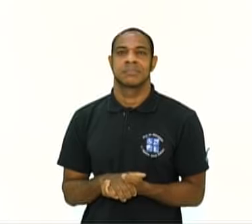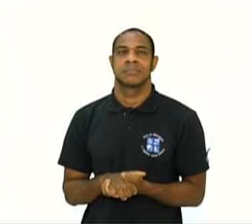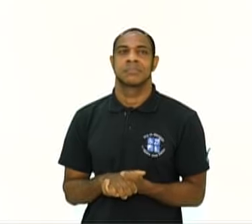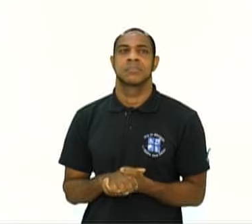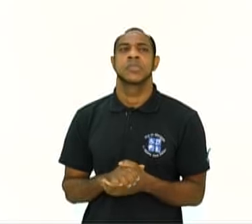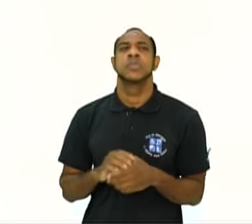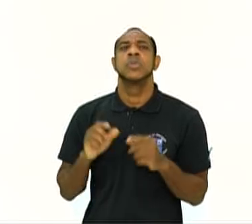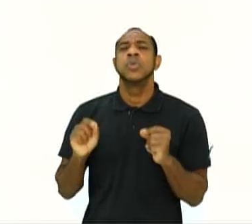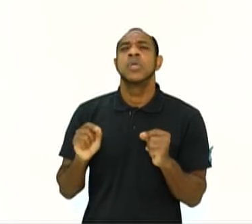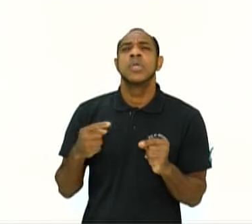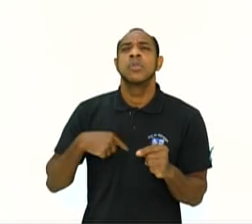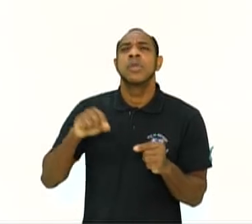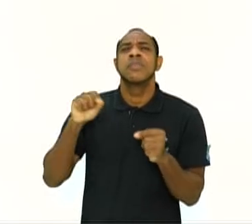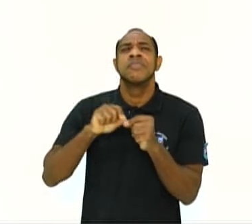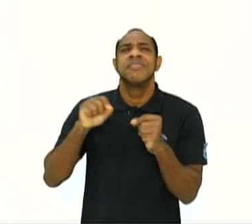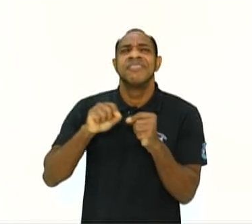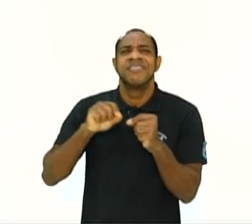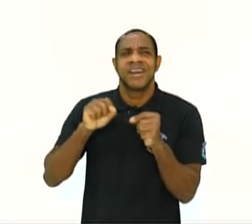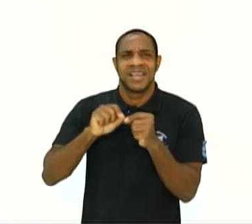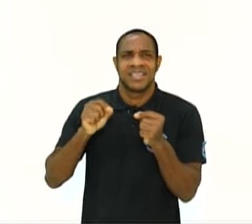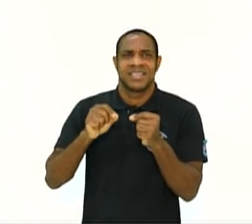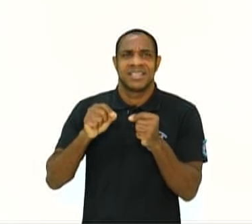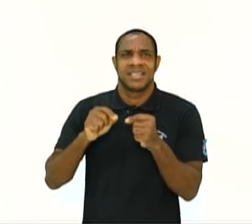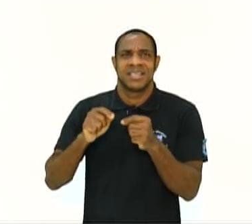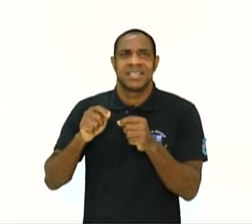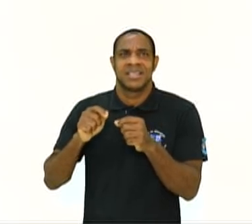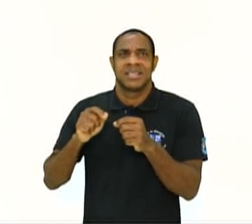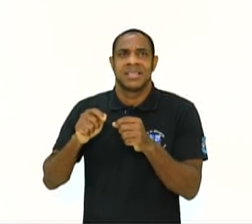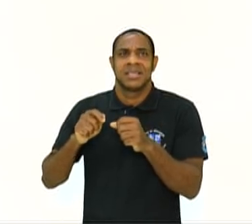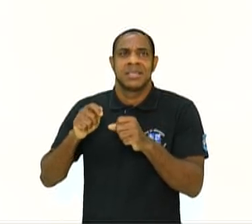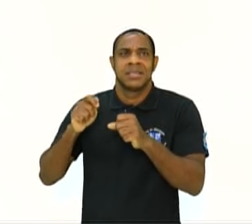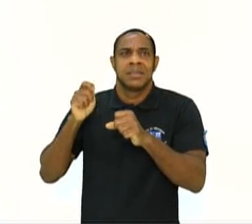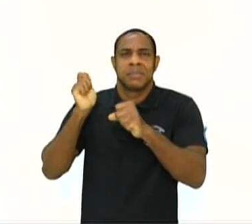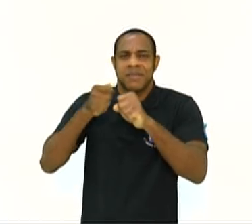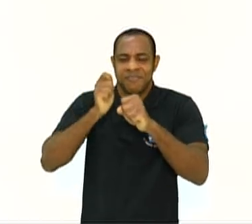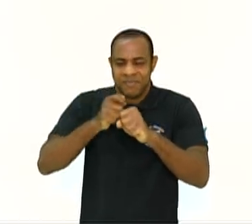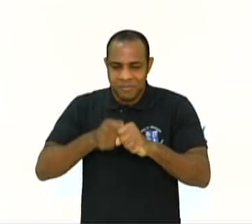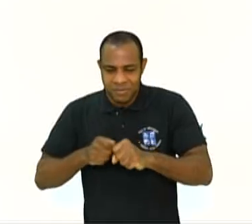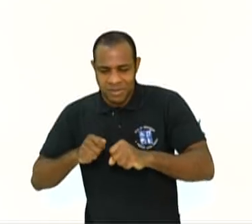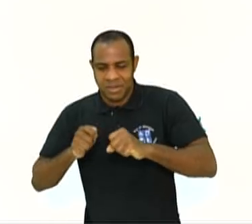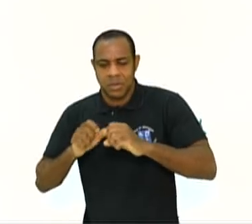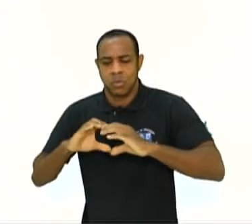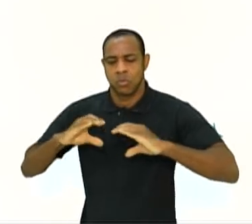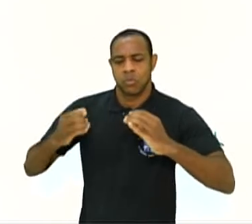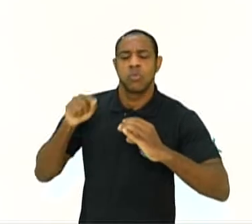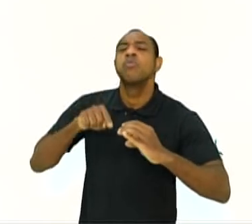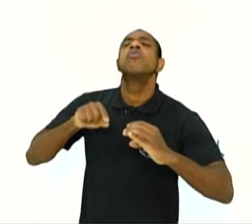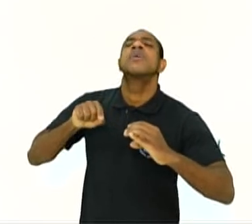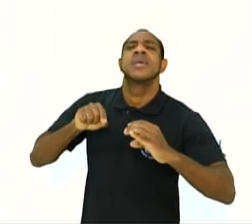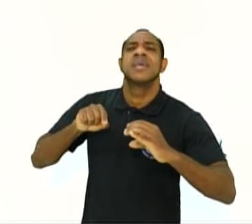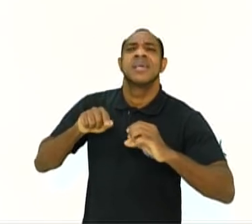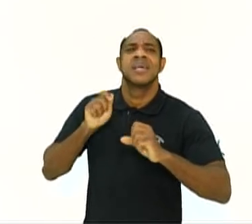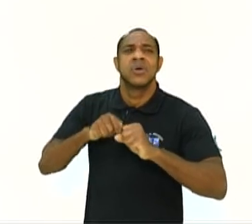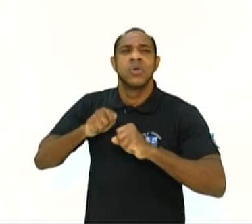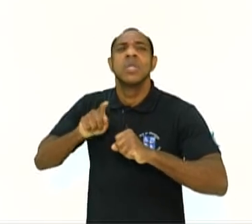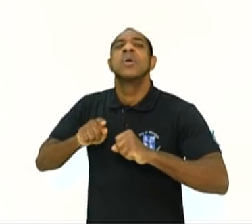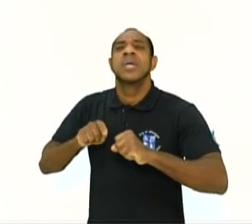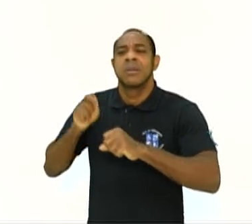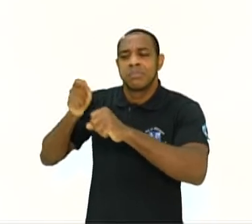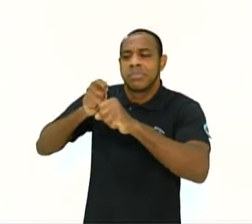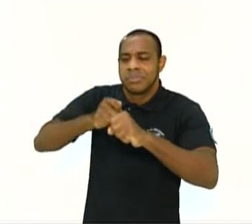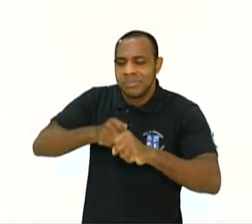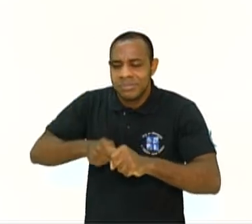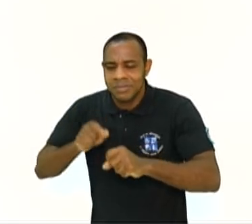O que a gente faz a escultura no quê? Para fazer o jack-o'-lantern? Tomato,